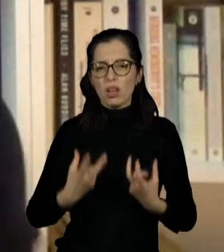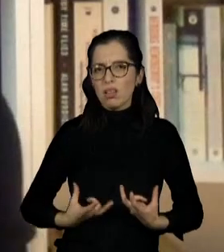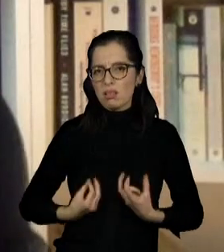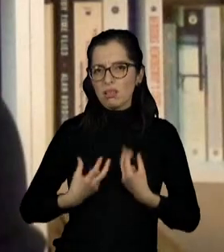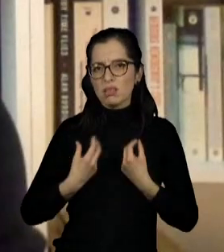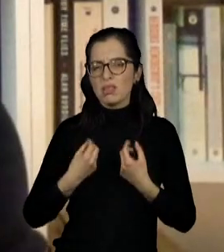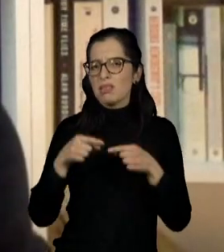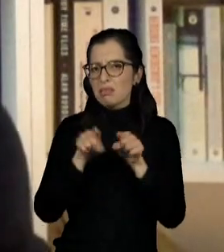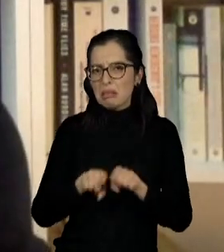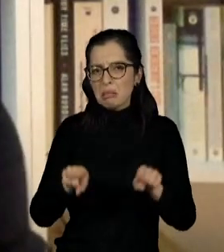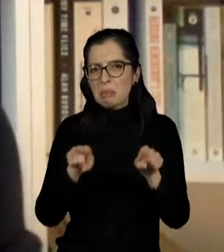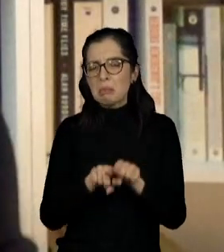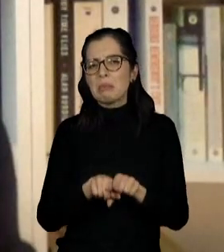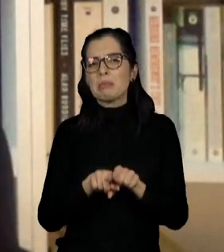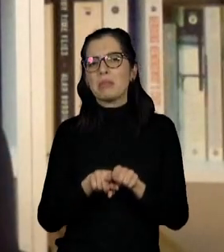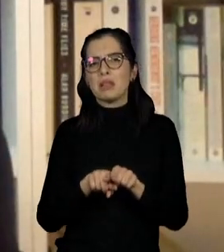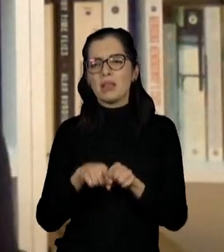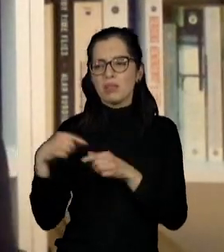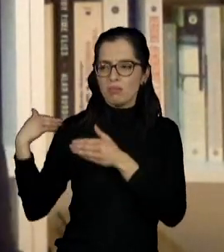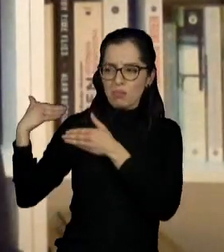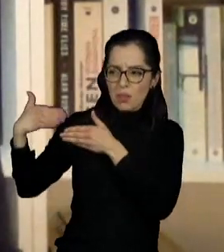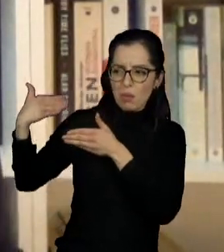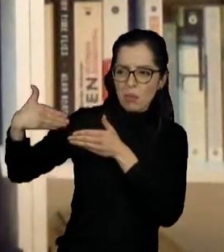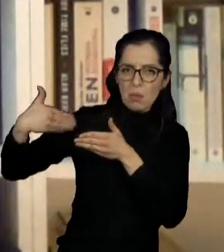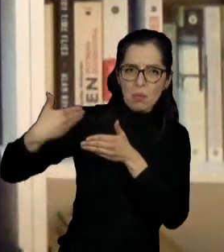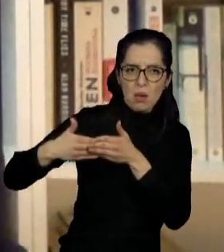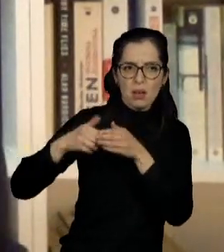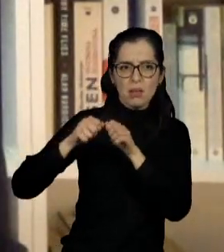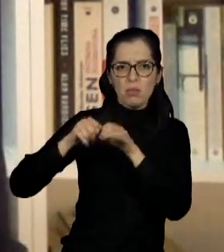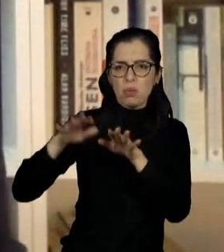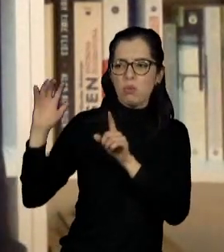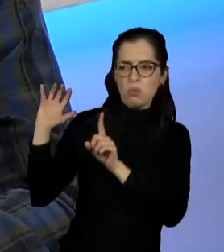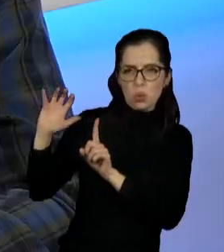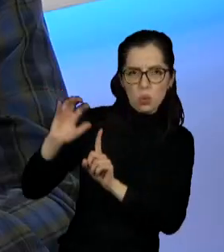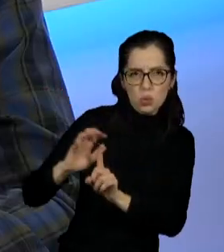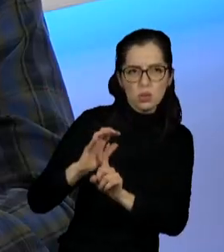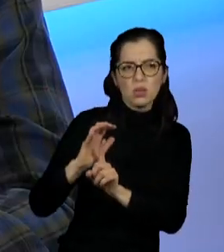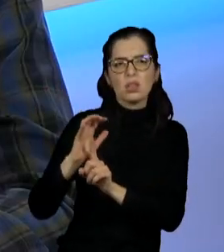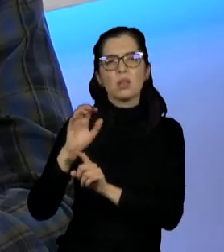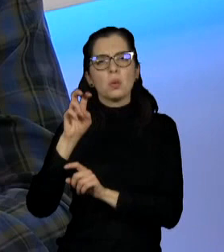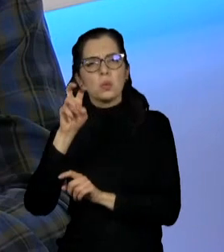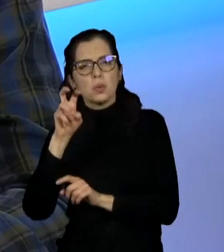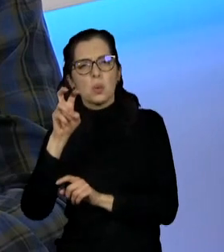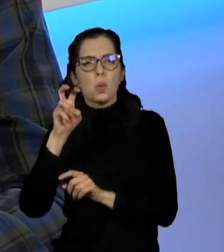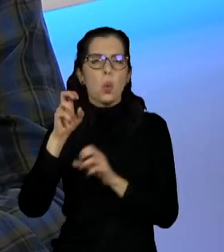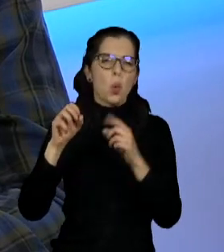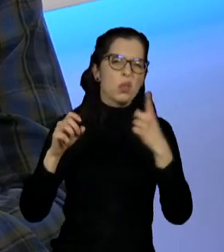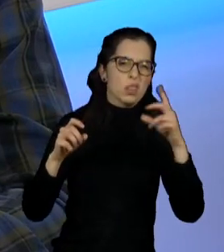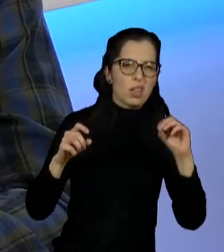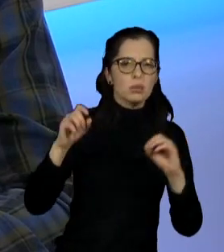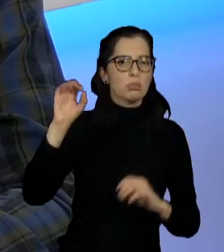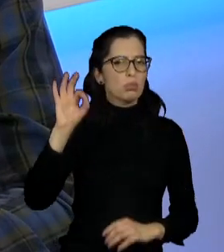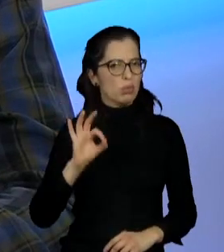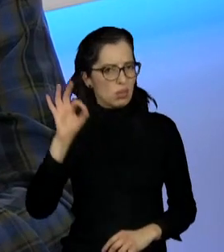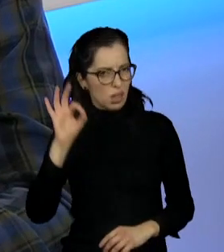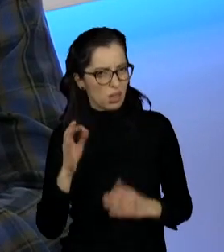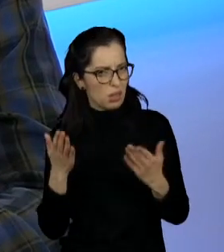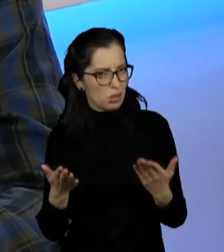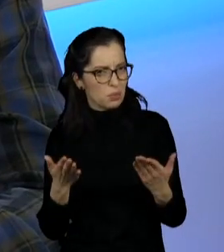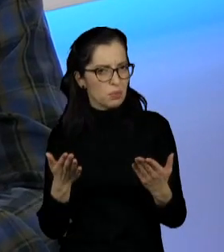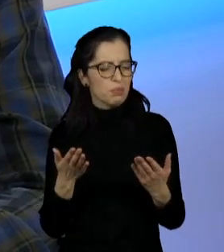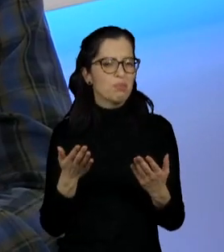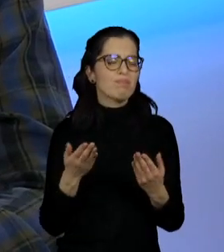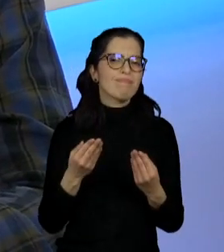a hereditariedade também tem o seu papel de 5 a 10%, essa predisposição hereditária. O quanto é